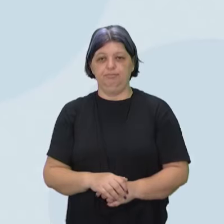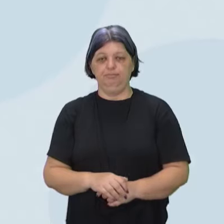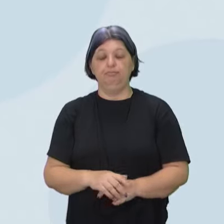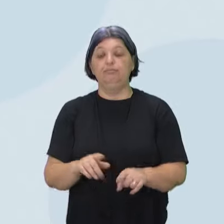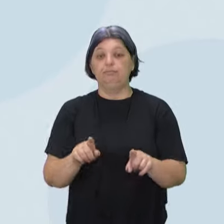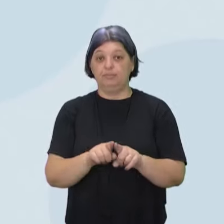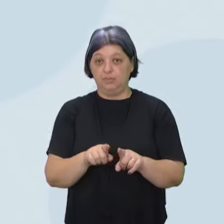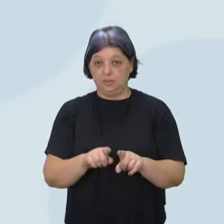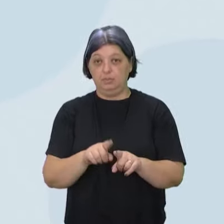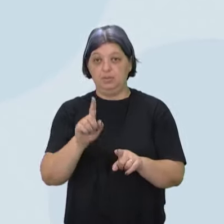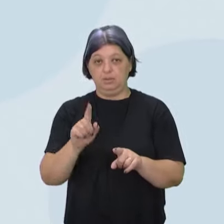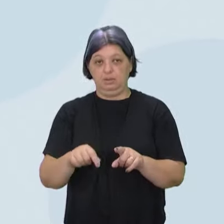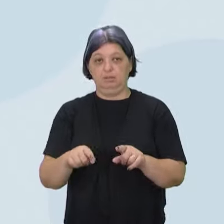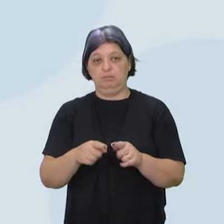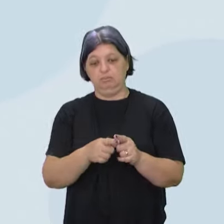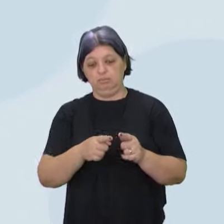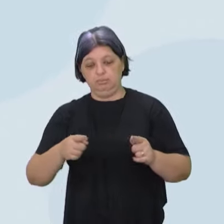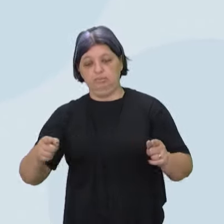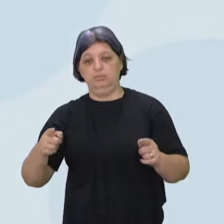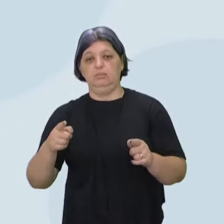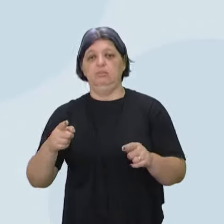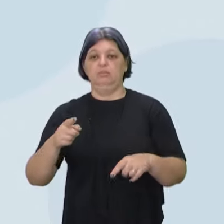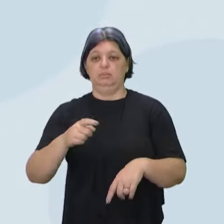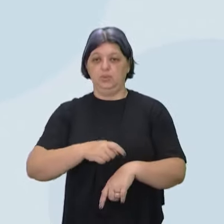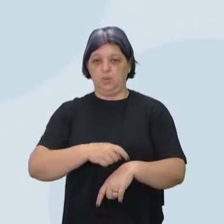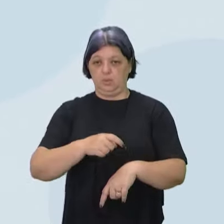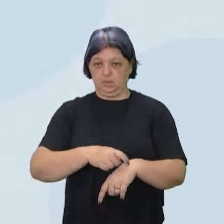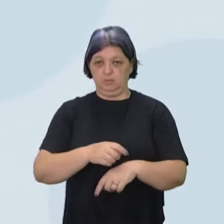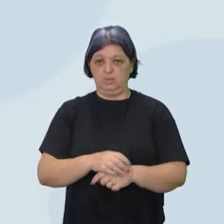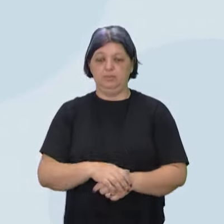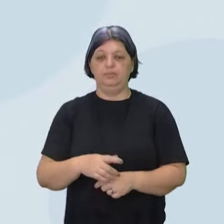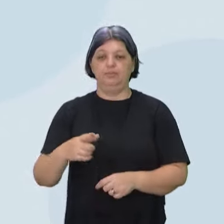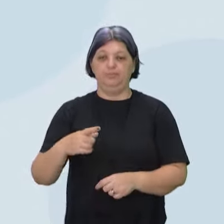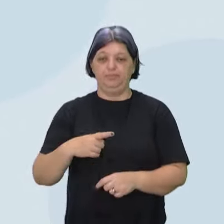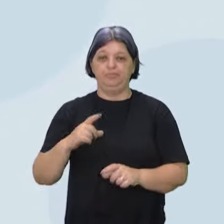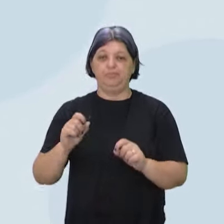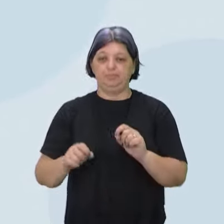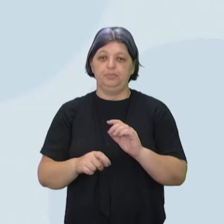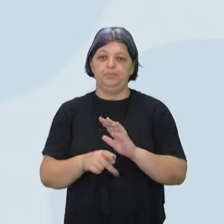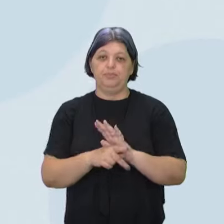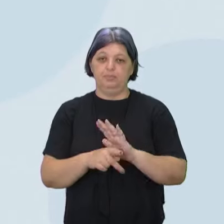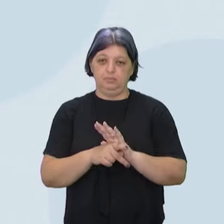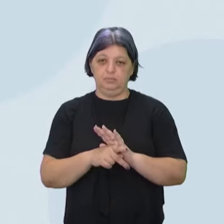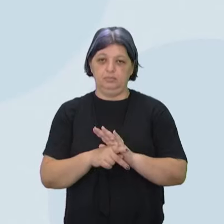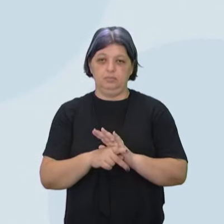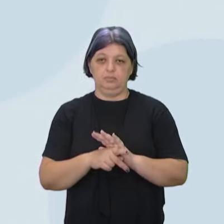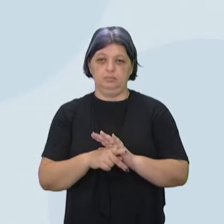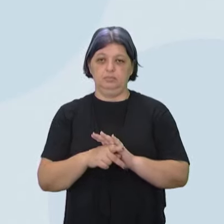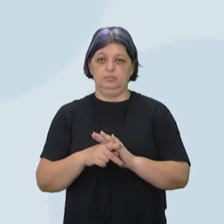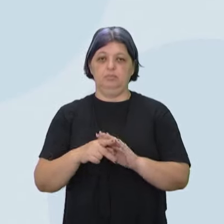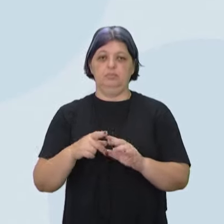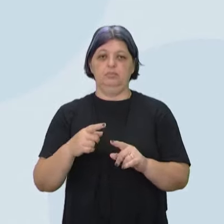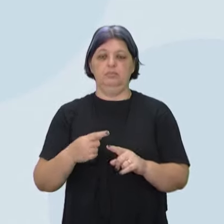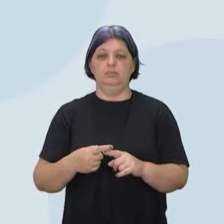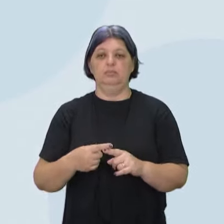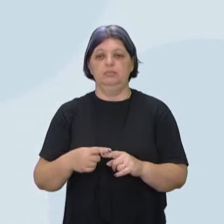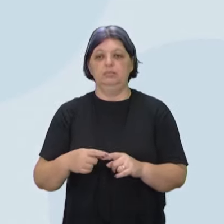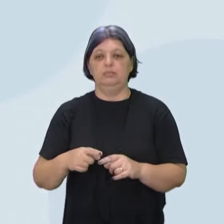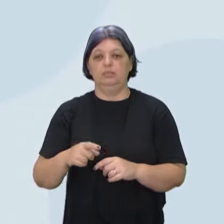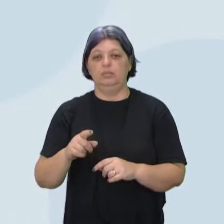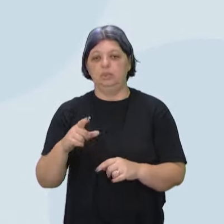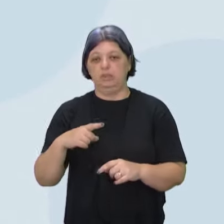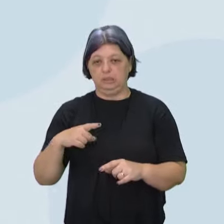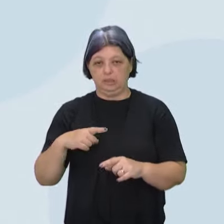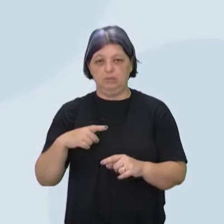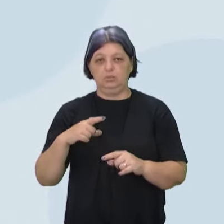aí do tempo, e aí a gente tem alguns componentes já dos itinerários formativos do novo ensino médio, que no